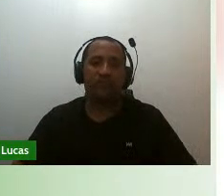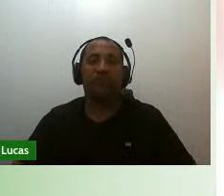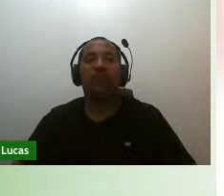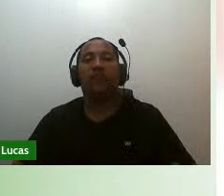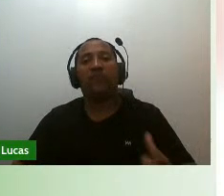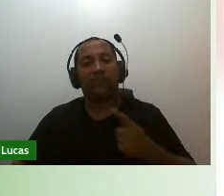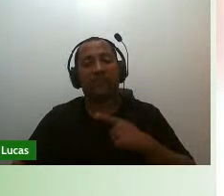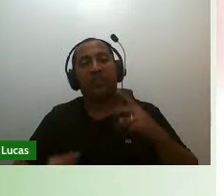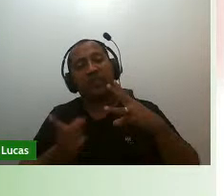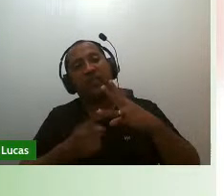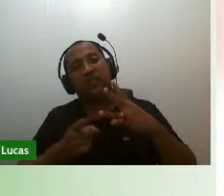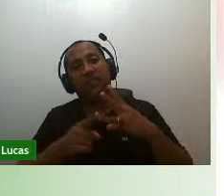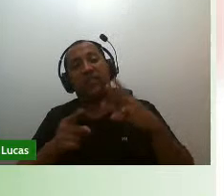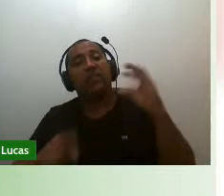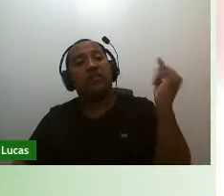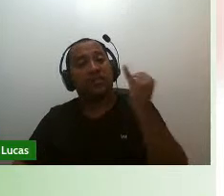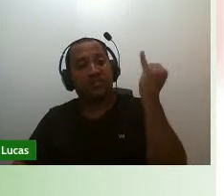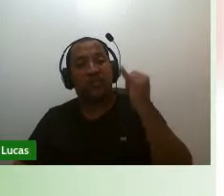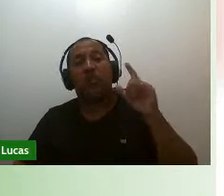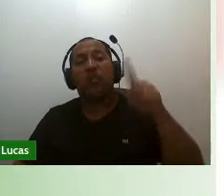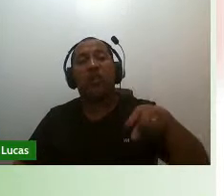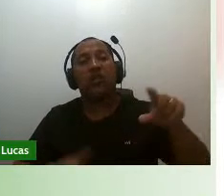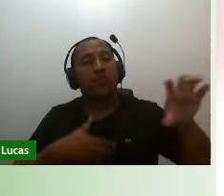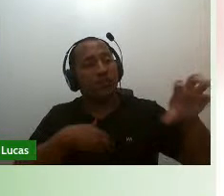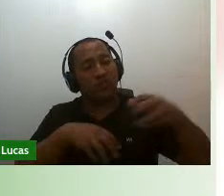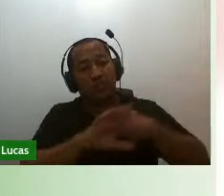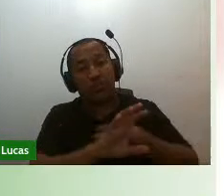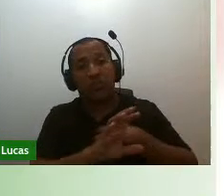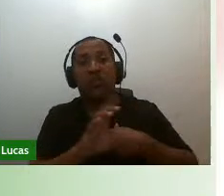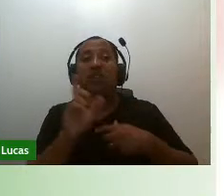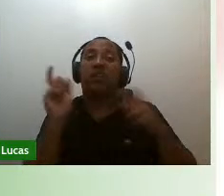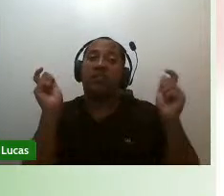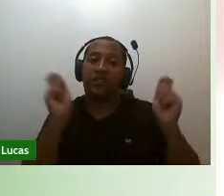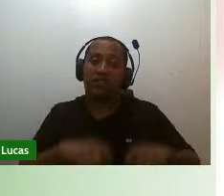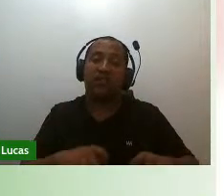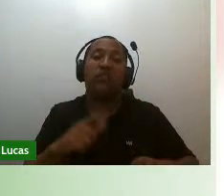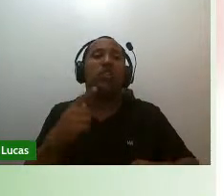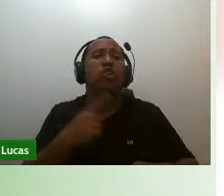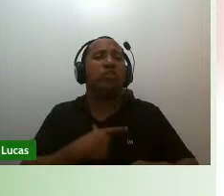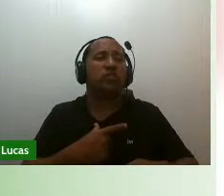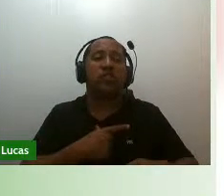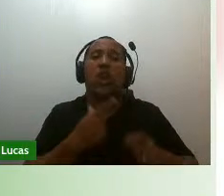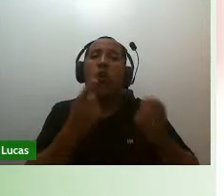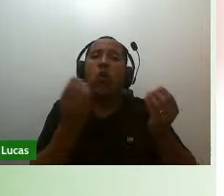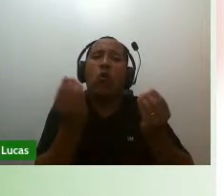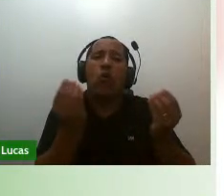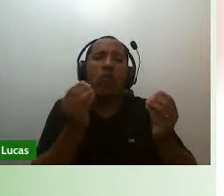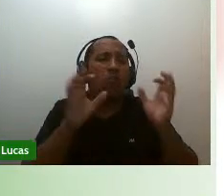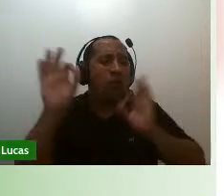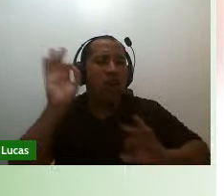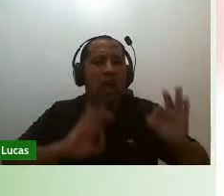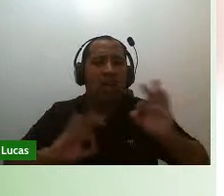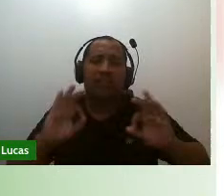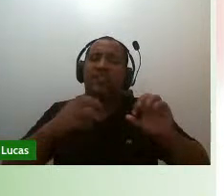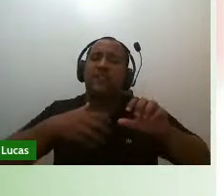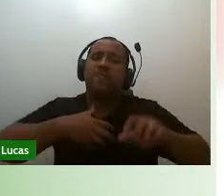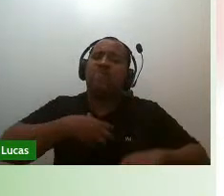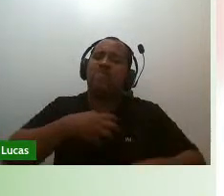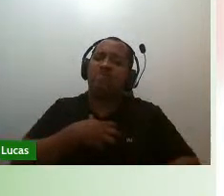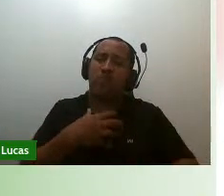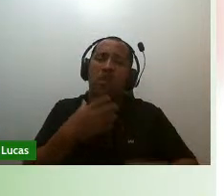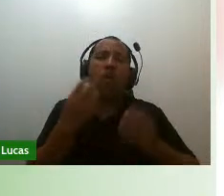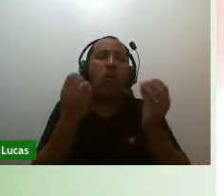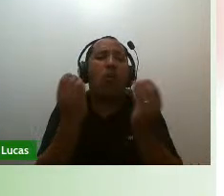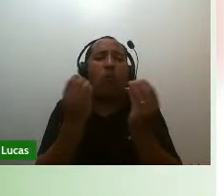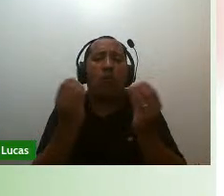um terceiro elemento importante da empatia é um componente relacionado a como regular essas emoções, né? Como a gente pode